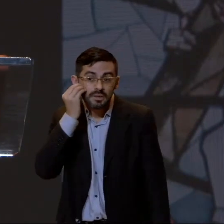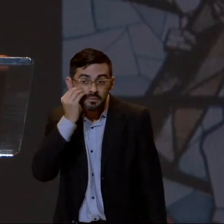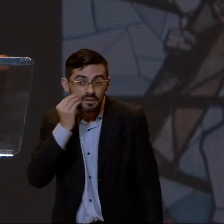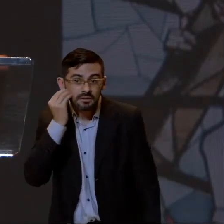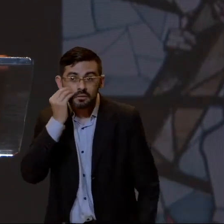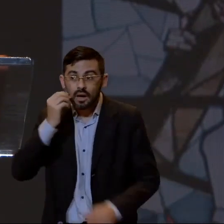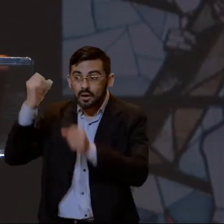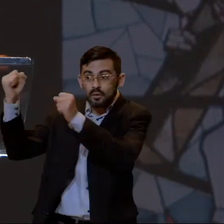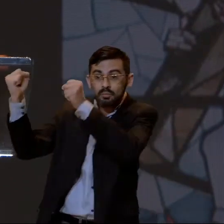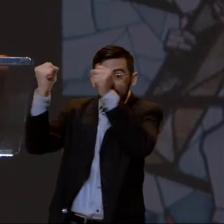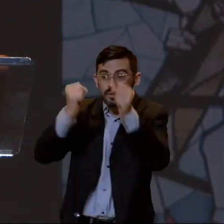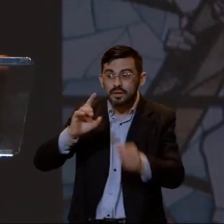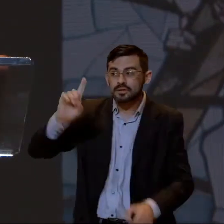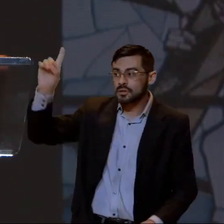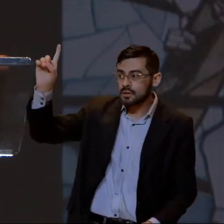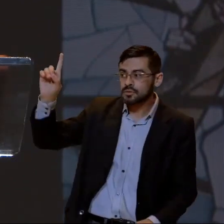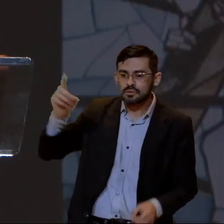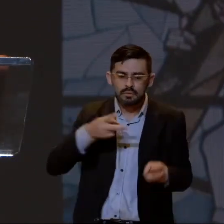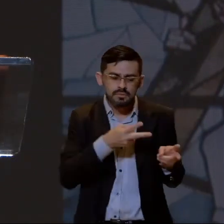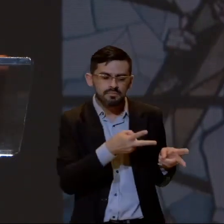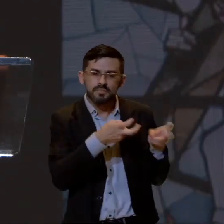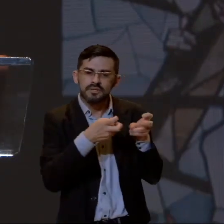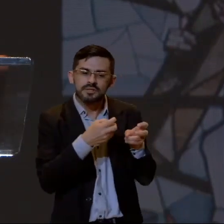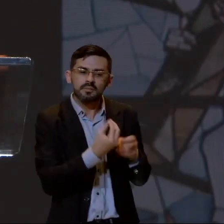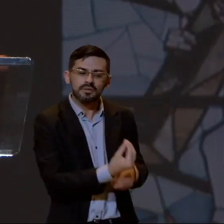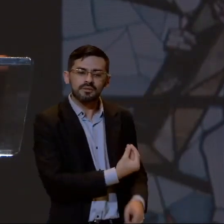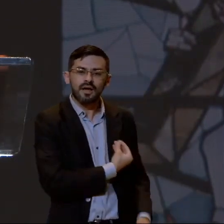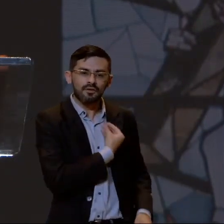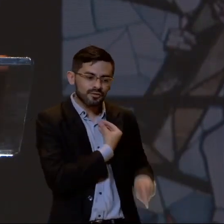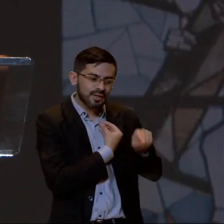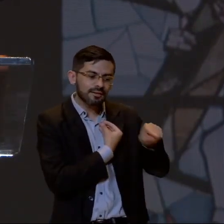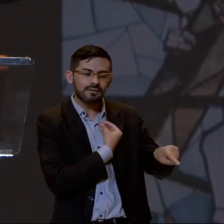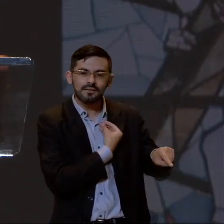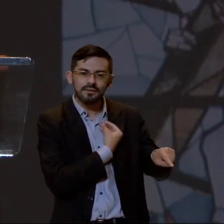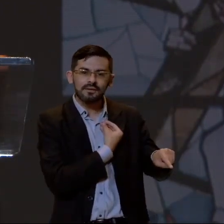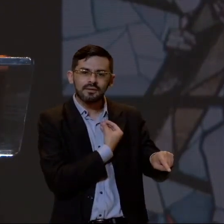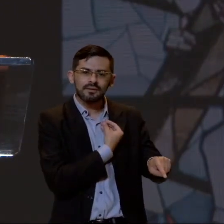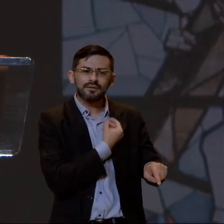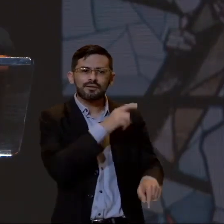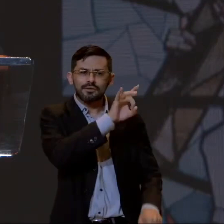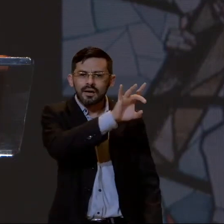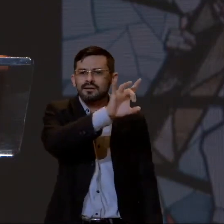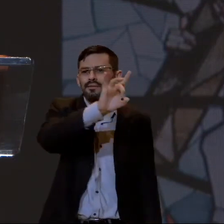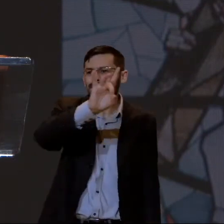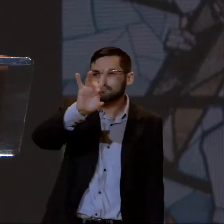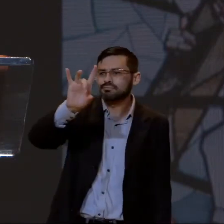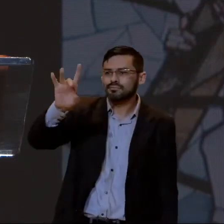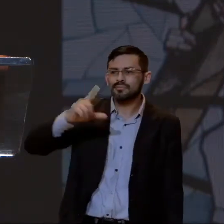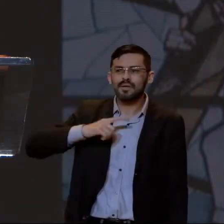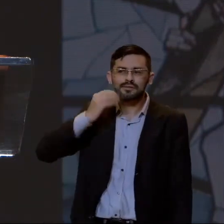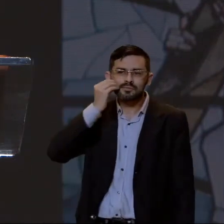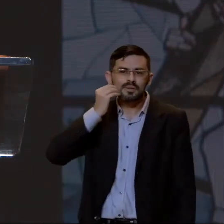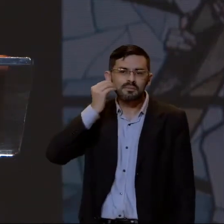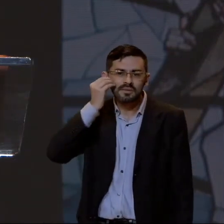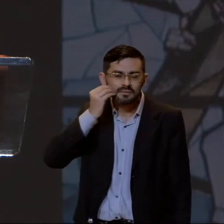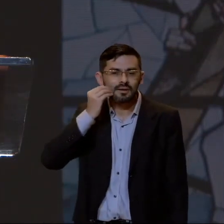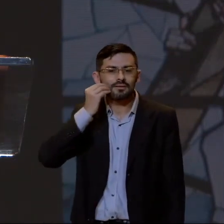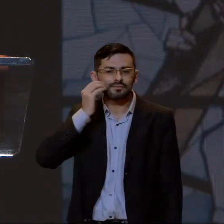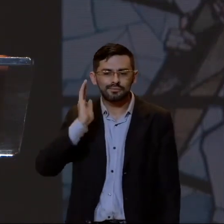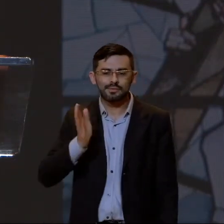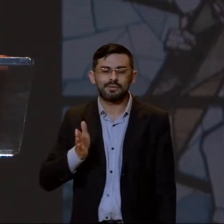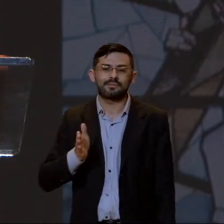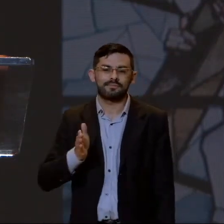experimentar o poder de Deus, assim como eu vejo o que ele e ela e você têm experimentado na sua